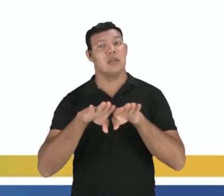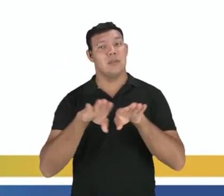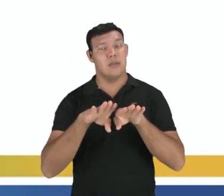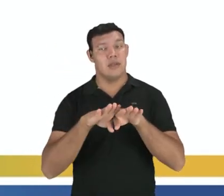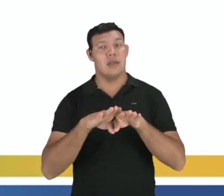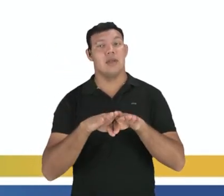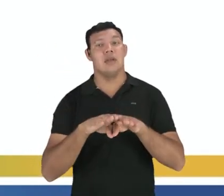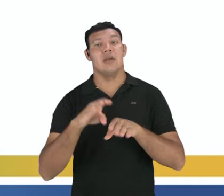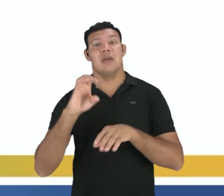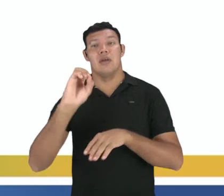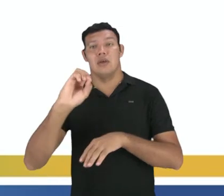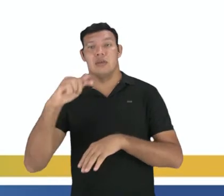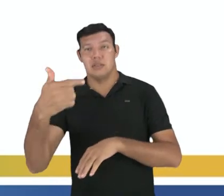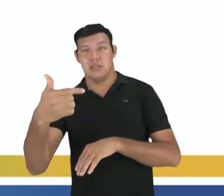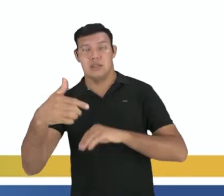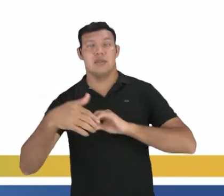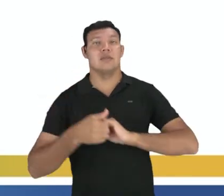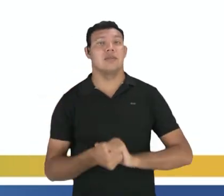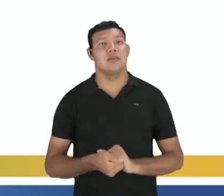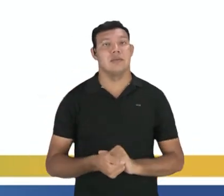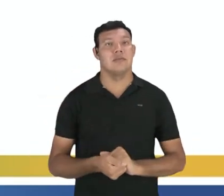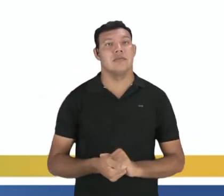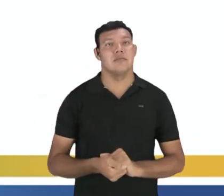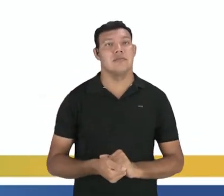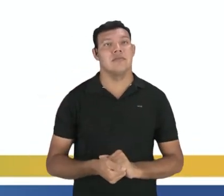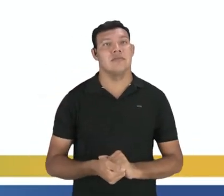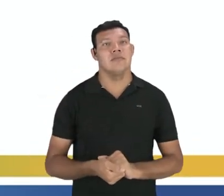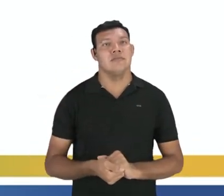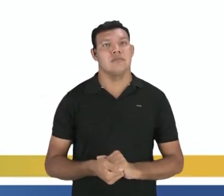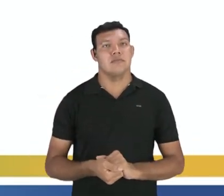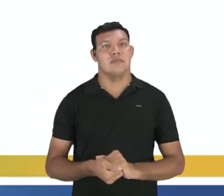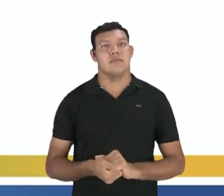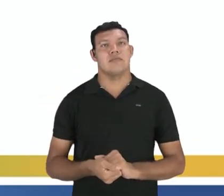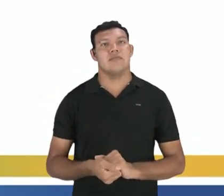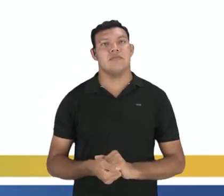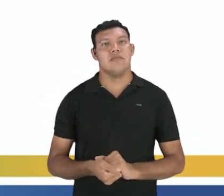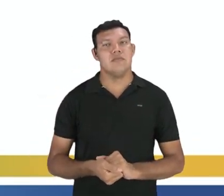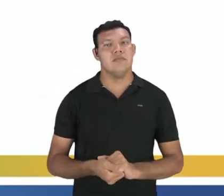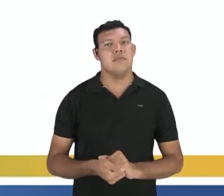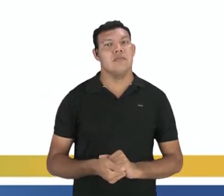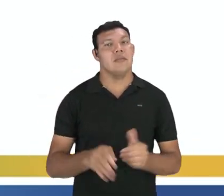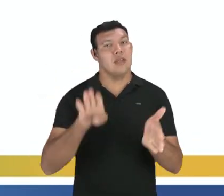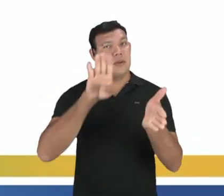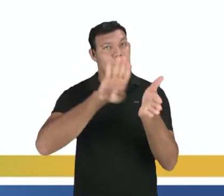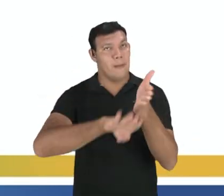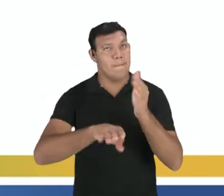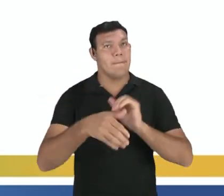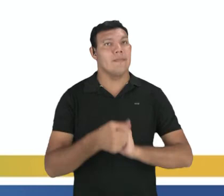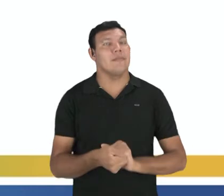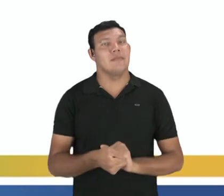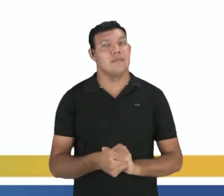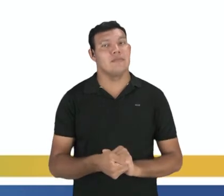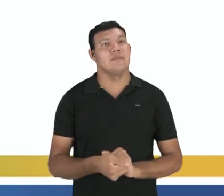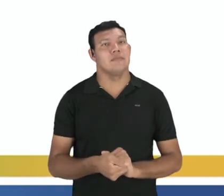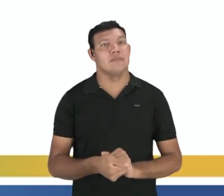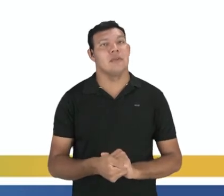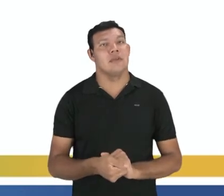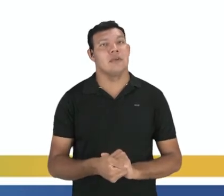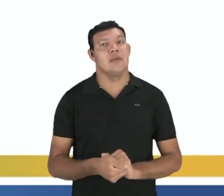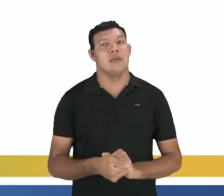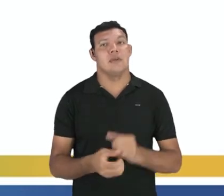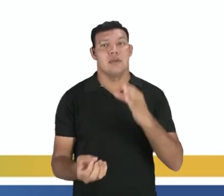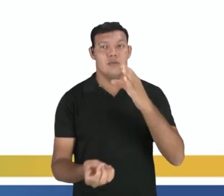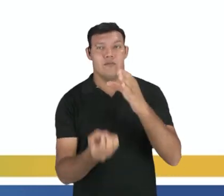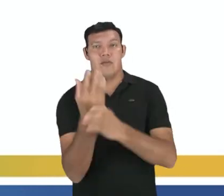ó, hidrogênio e oxigênio. Então, a gente retirou os elementos químicos que vão